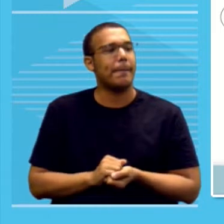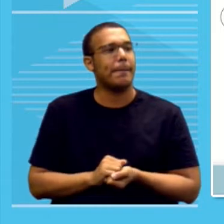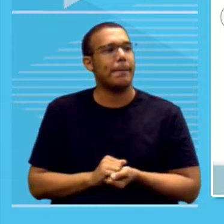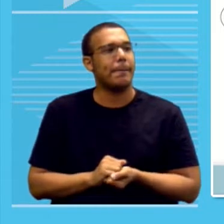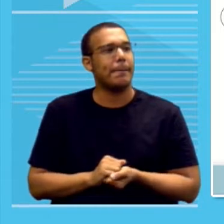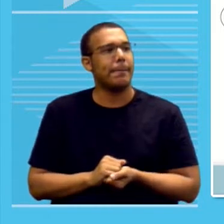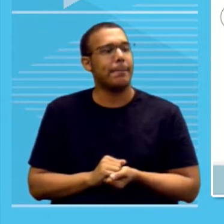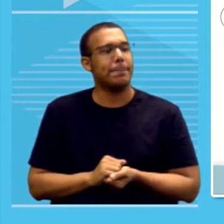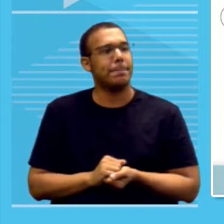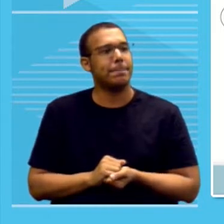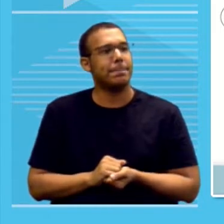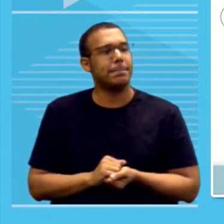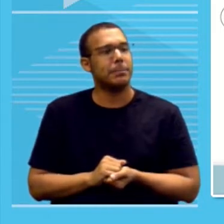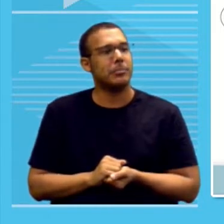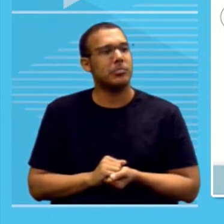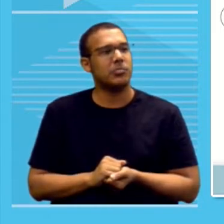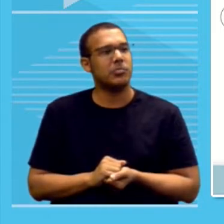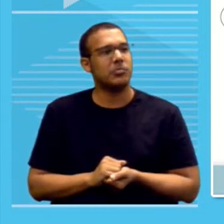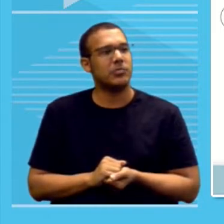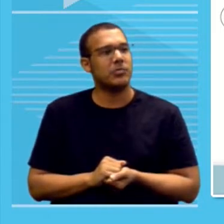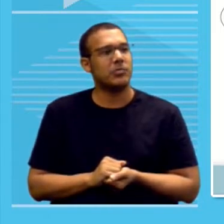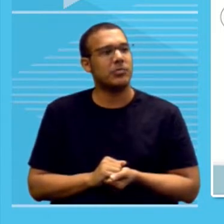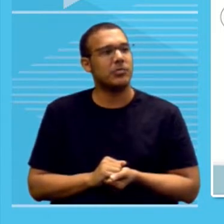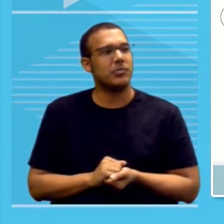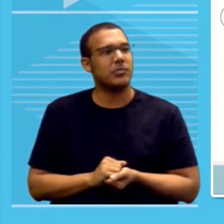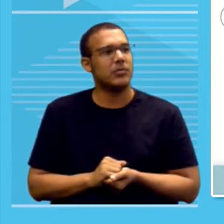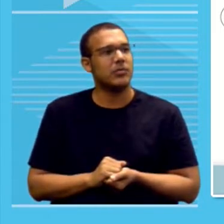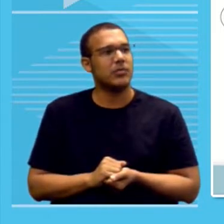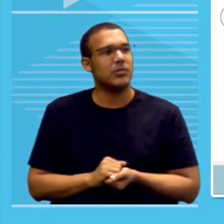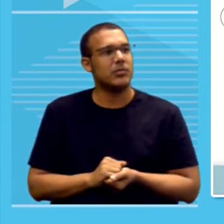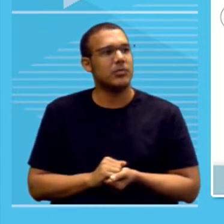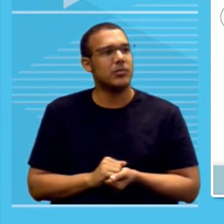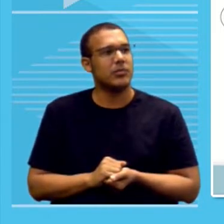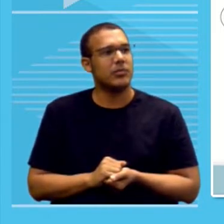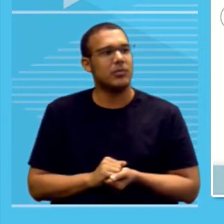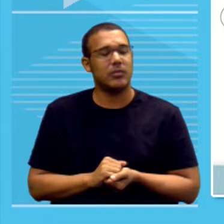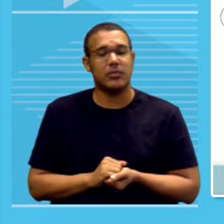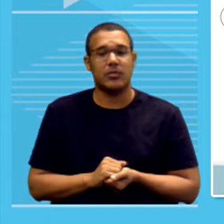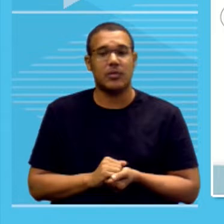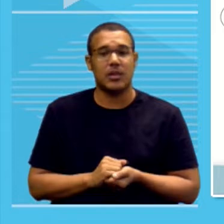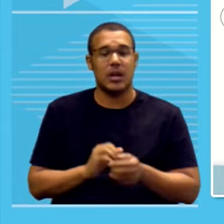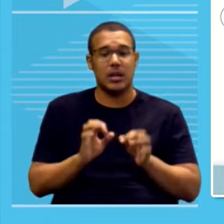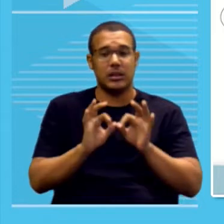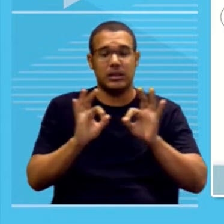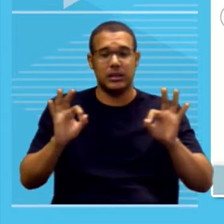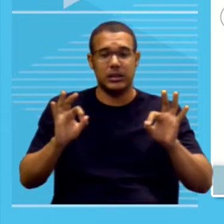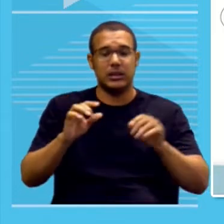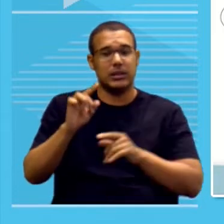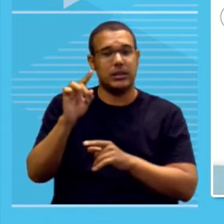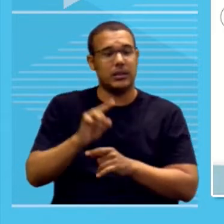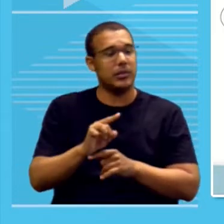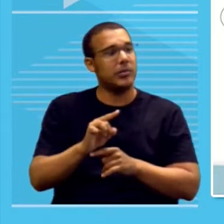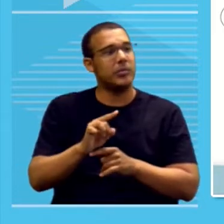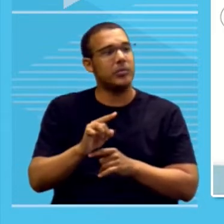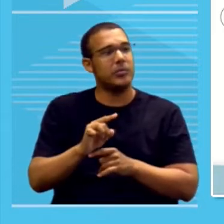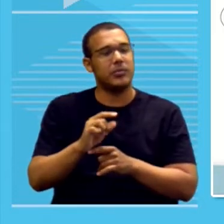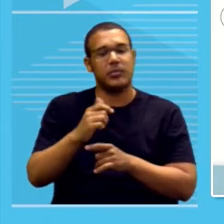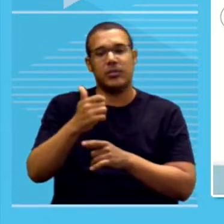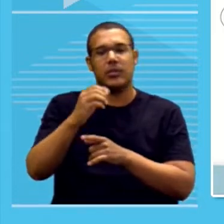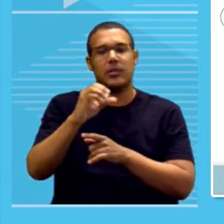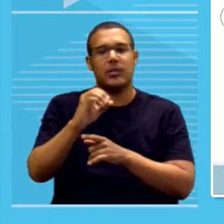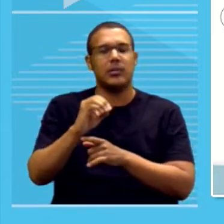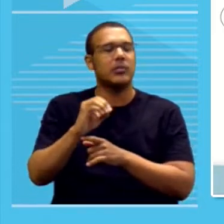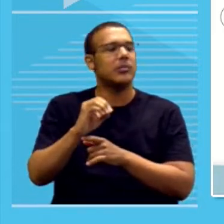entre os pontos A e B vale quanto 10